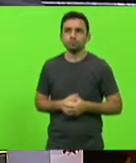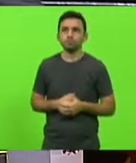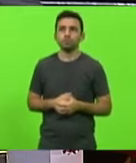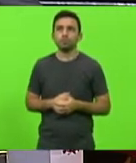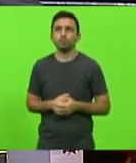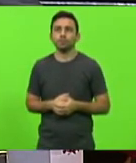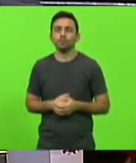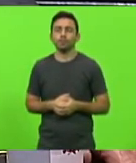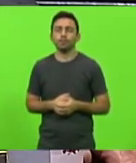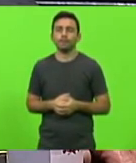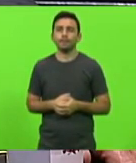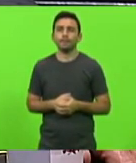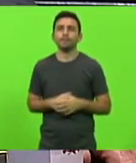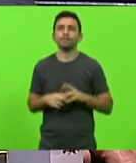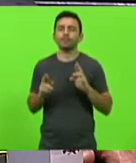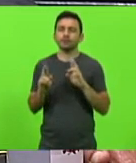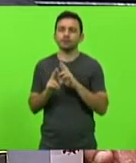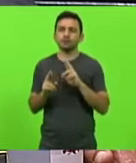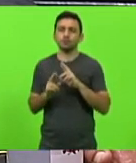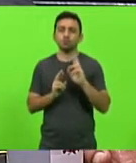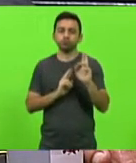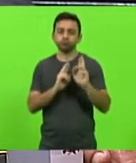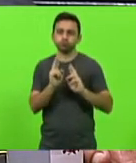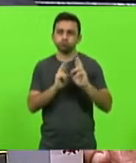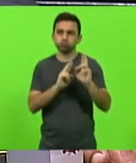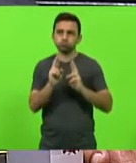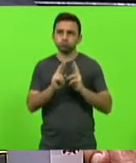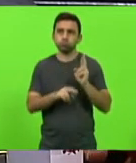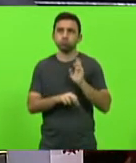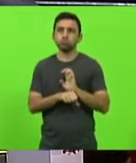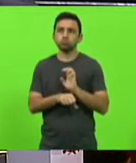em relação à nossa rodovia estadual